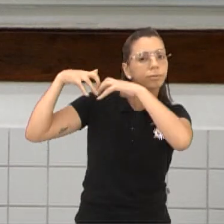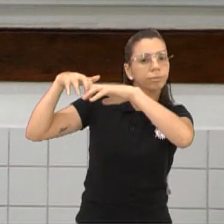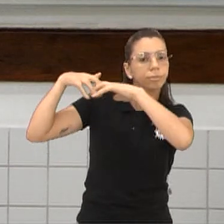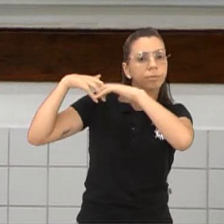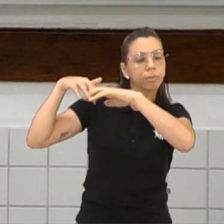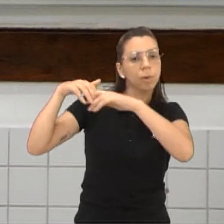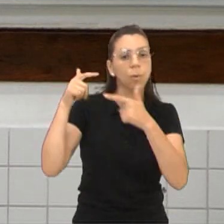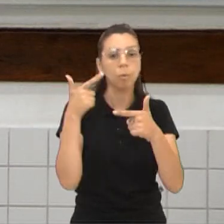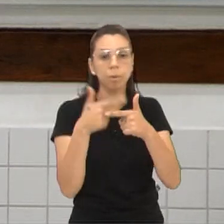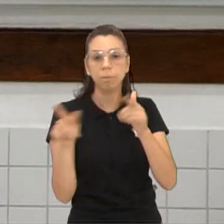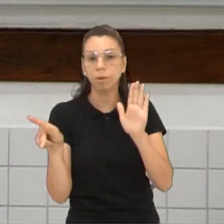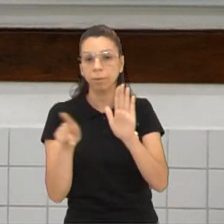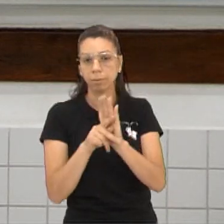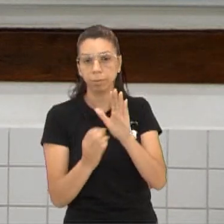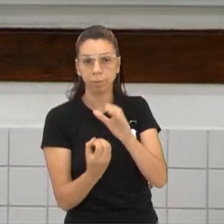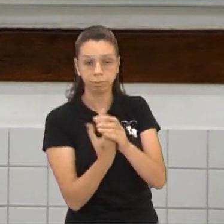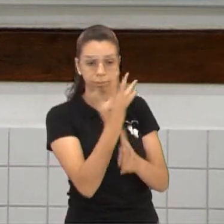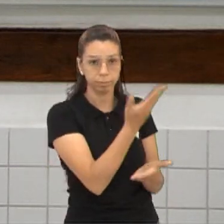da ecologia.